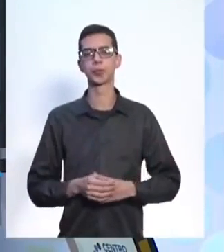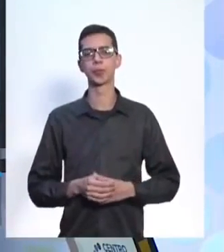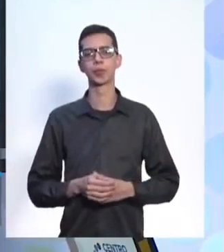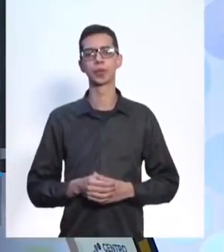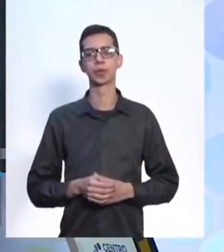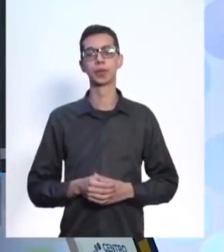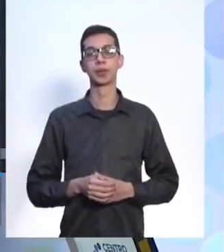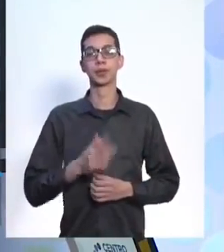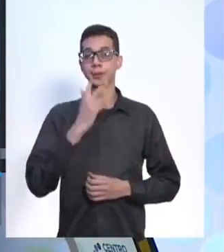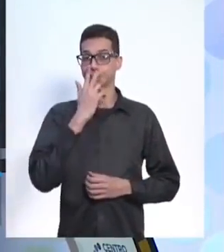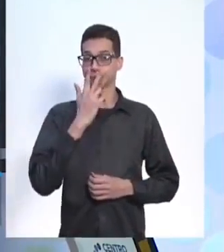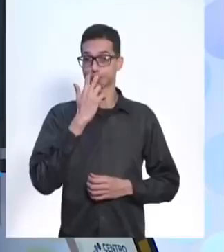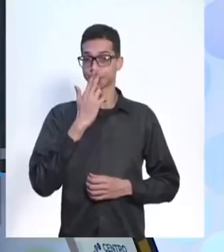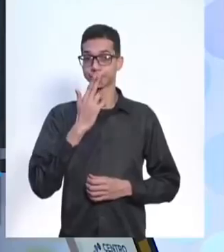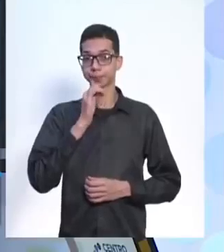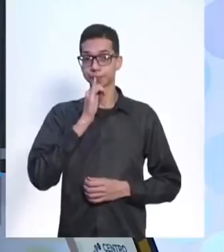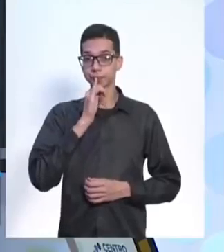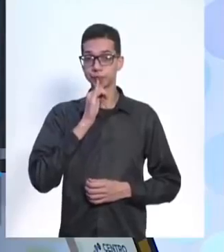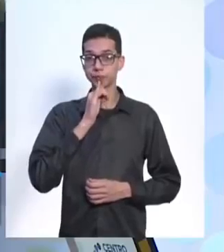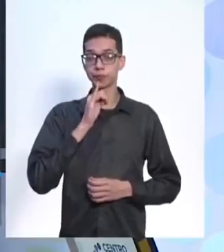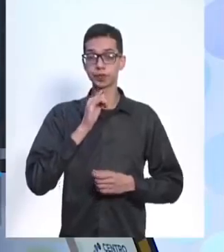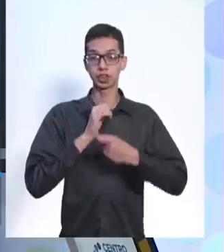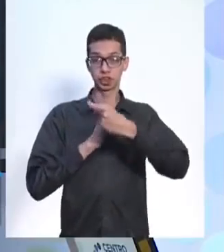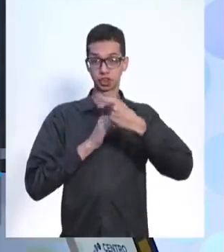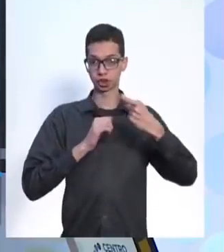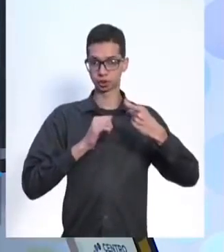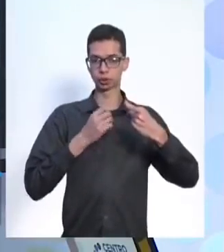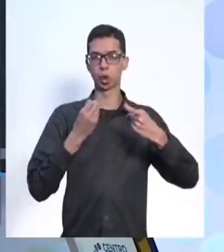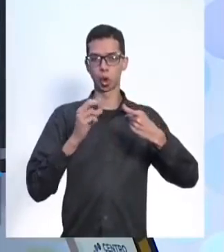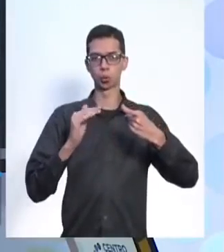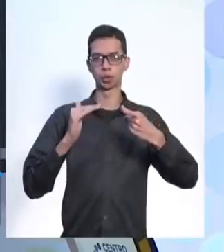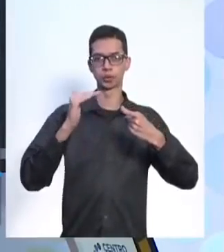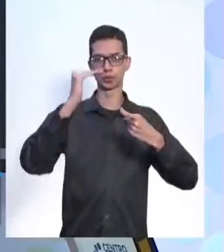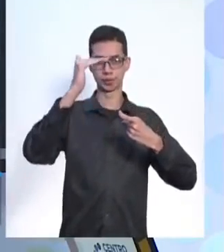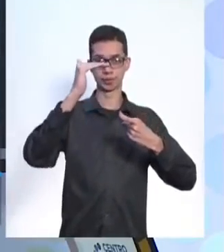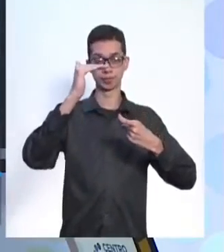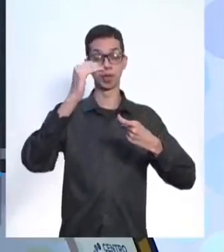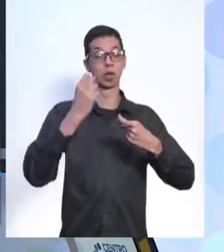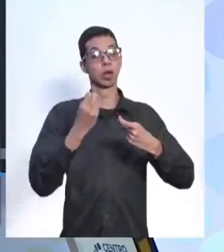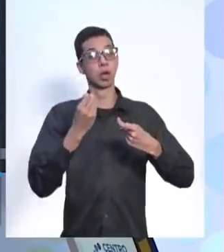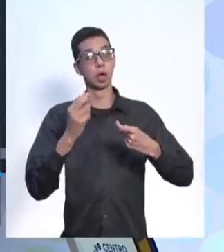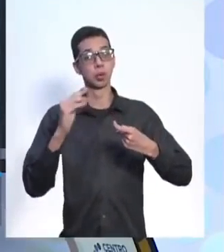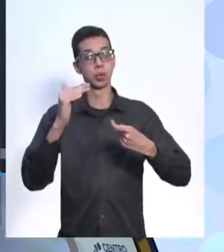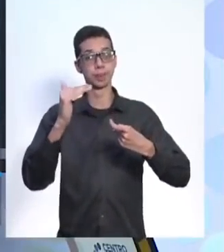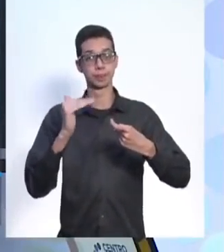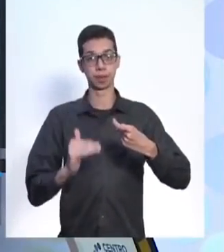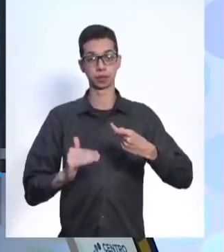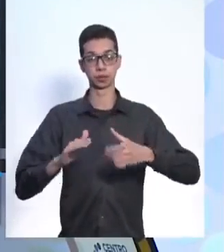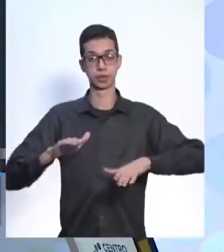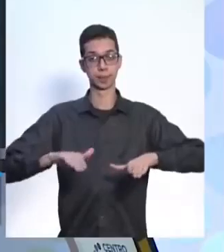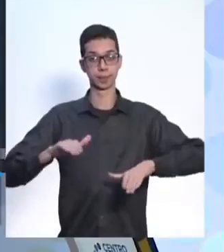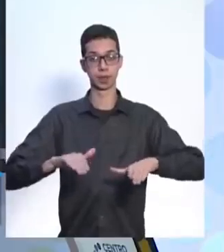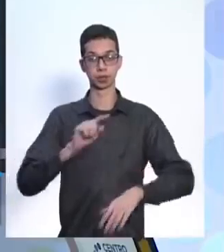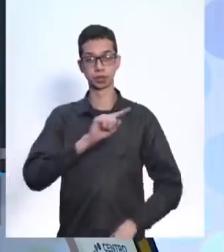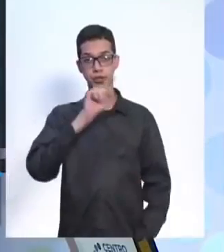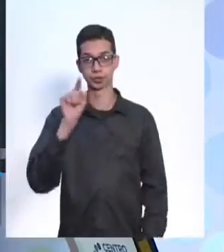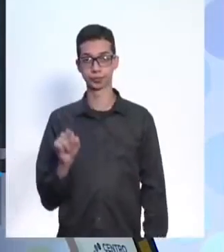estar flutuando acima do eixo x ou abaixo do eixo x, dependendo da